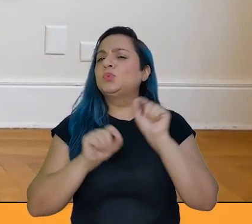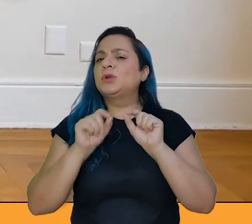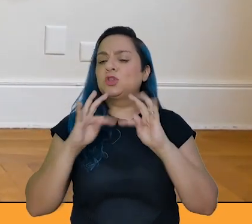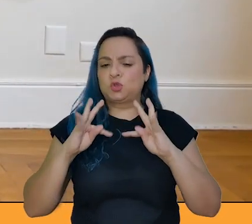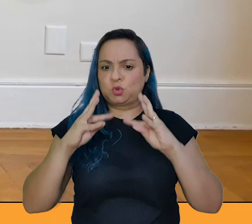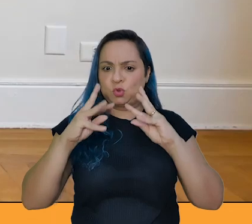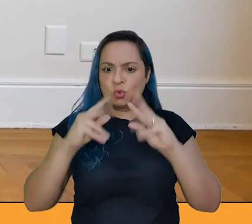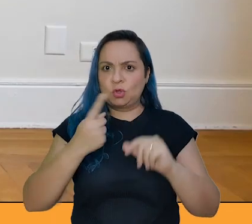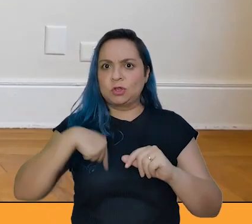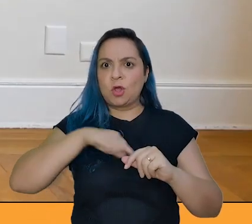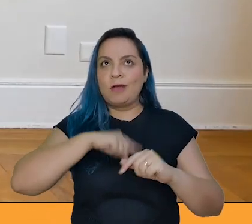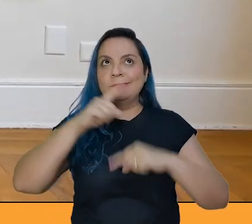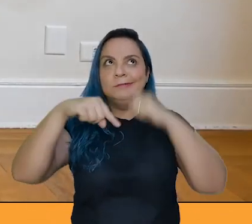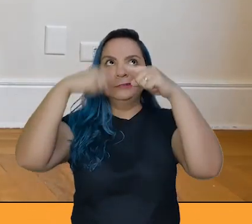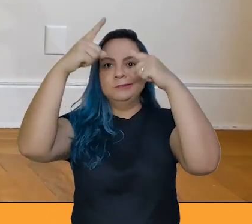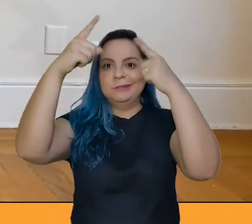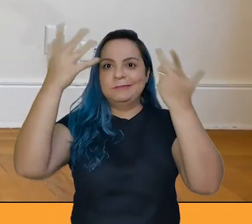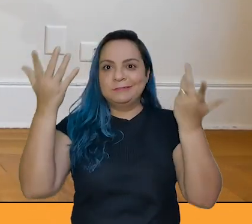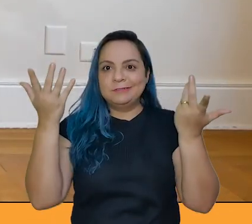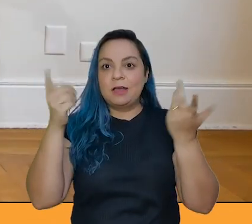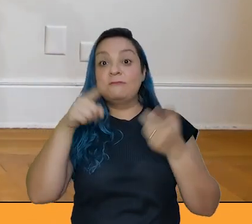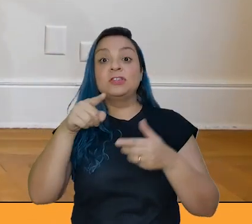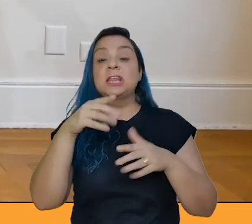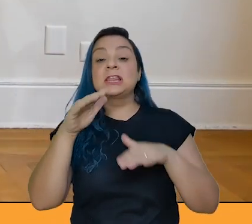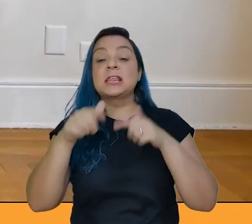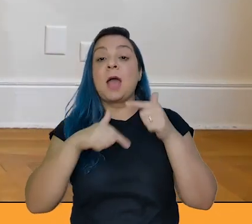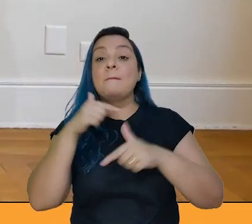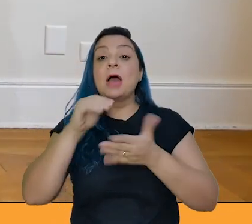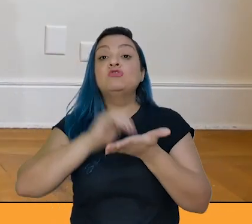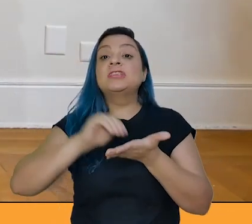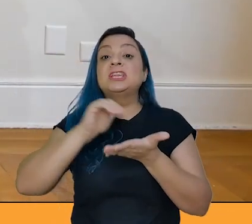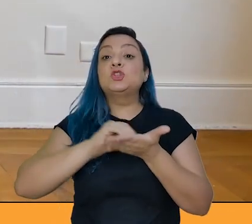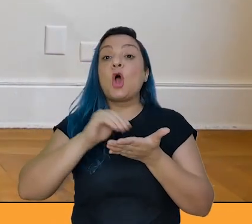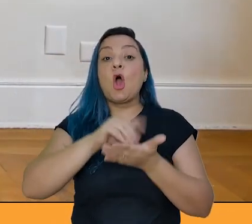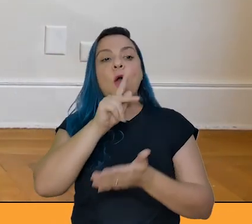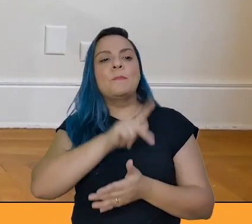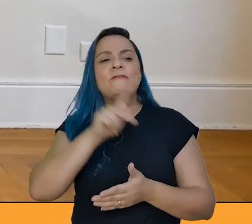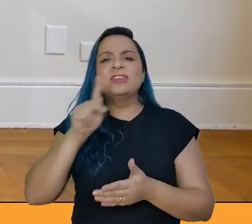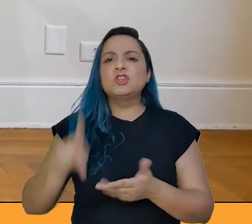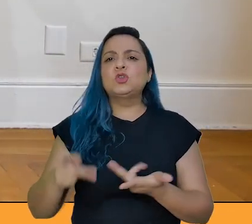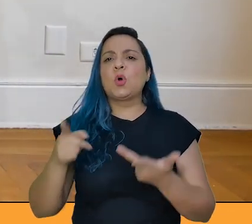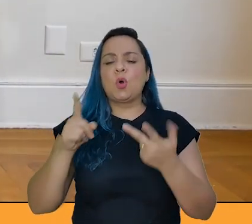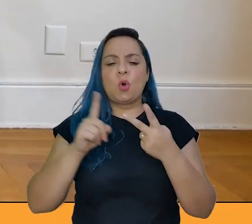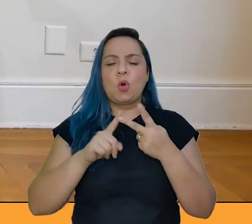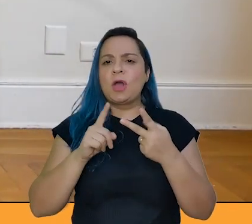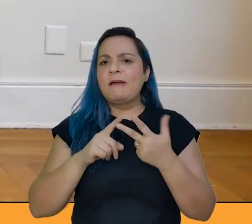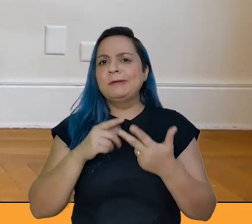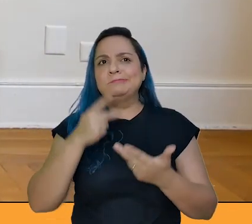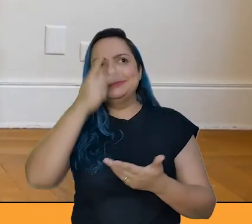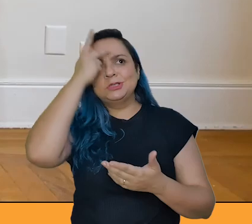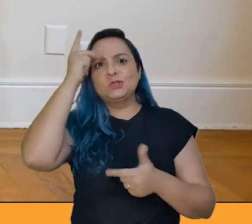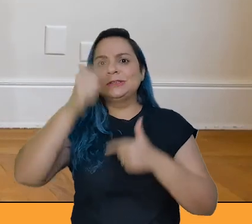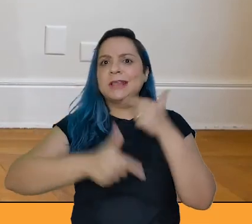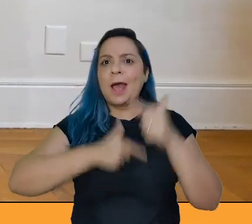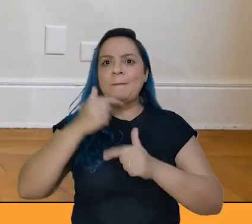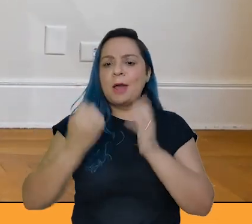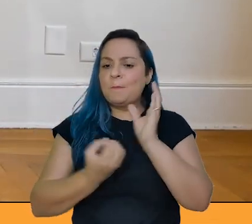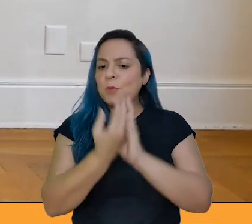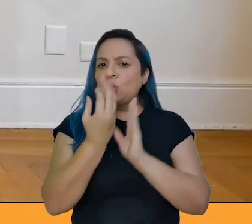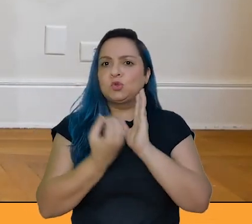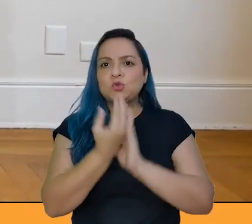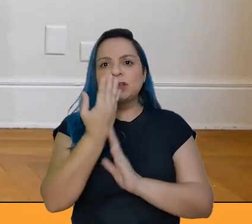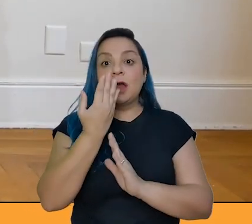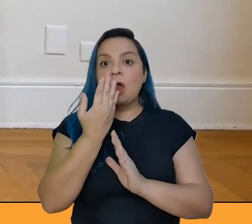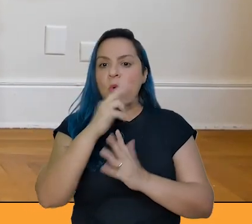para tudo que a gente desenvolve na vida. Você que trabalha no escritório, professores, professoras, pessoas que trabalham com